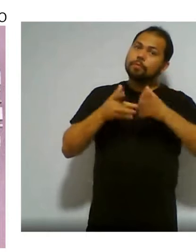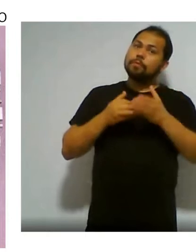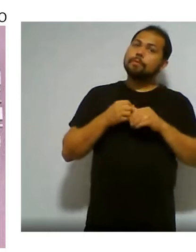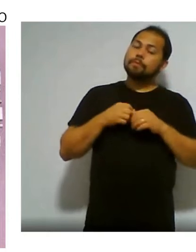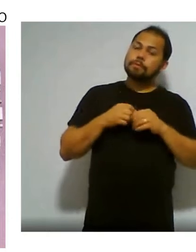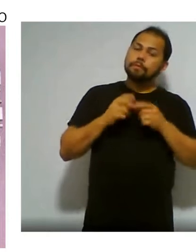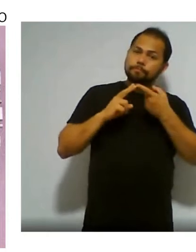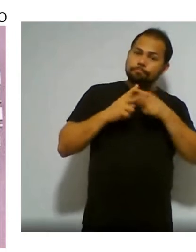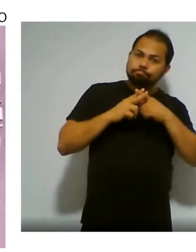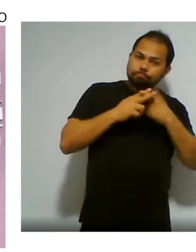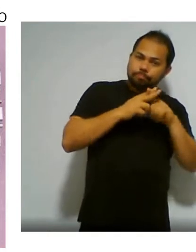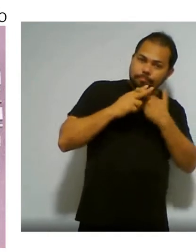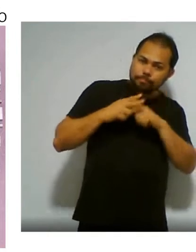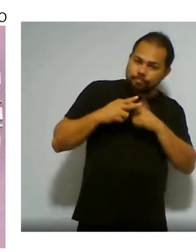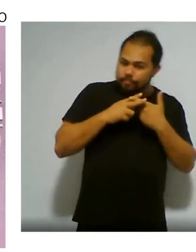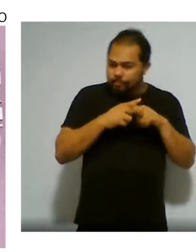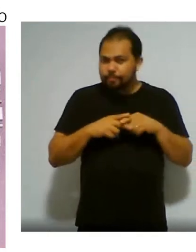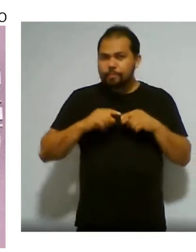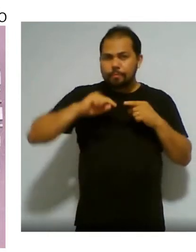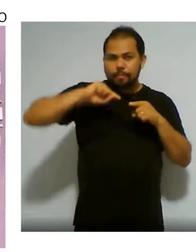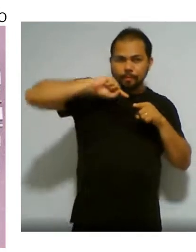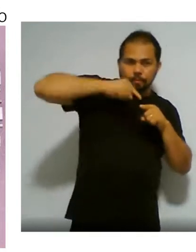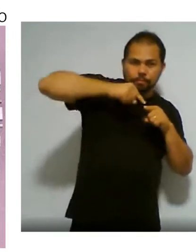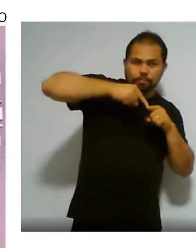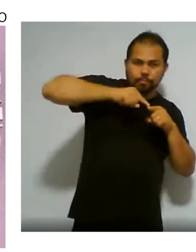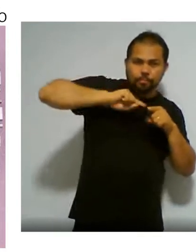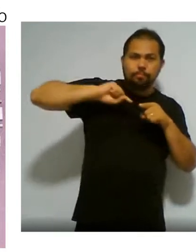e parafusar por conta disso.